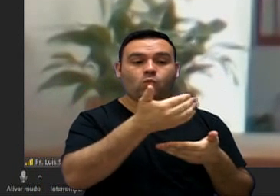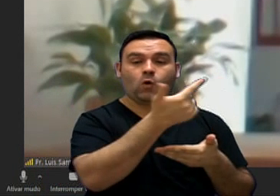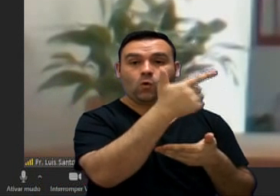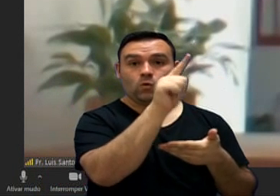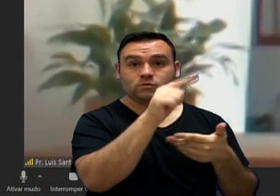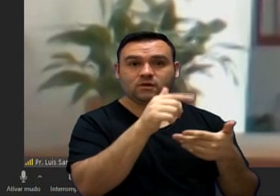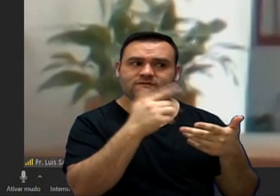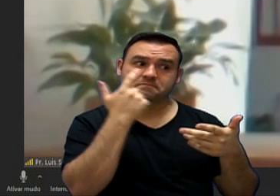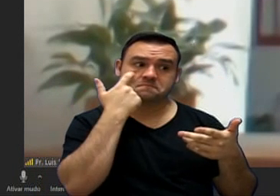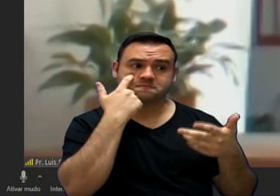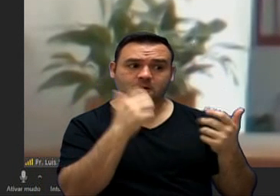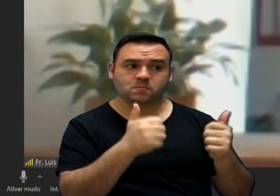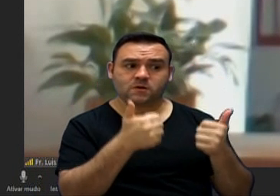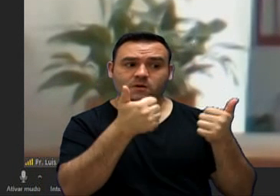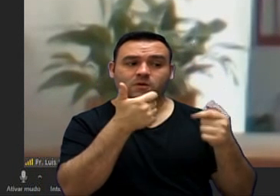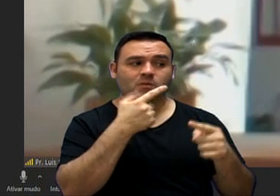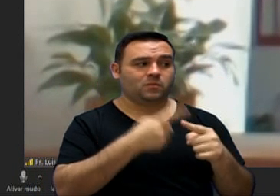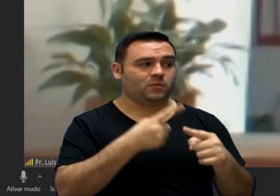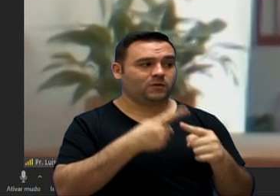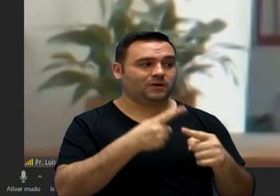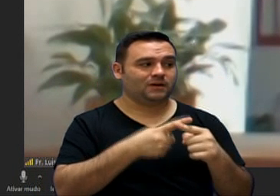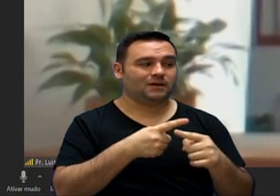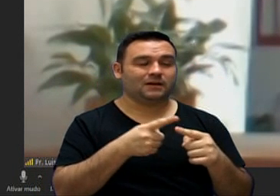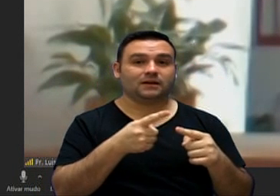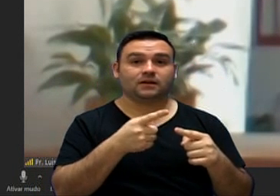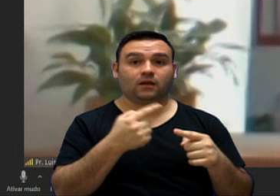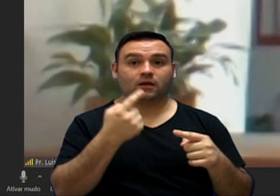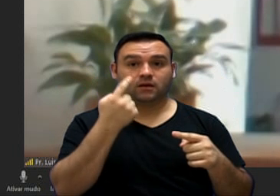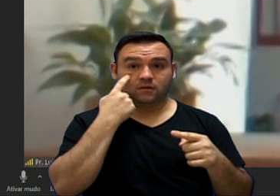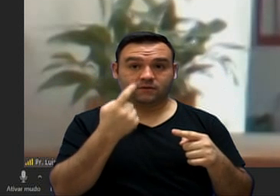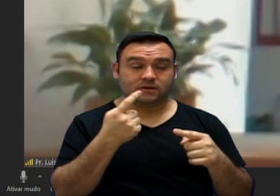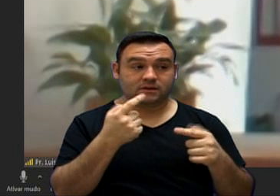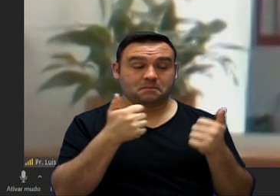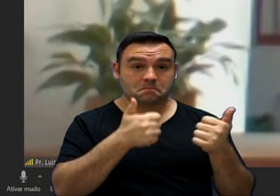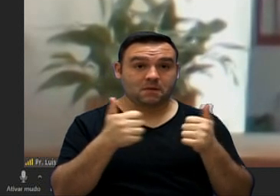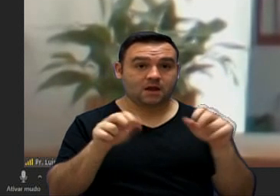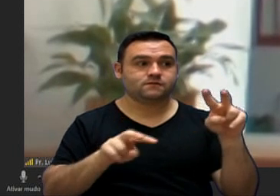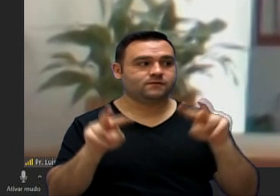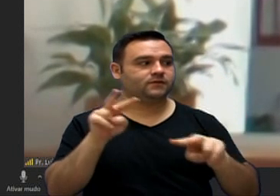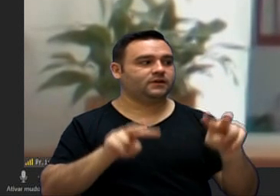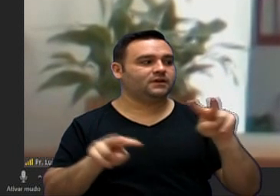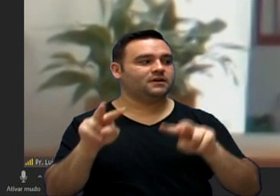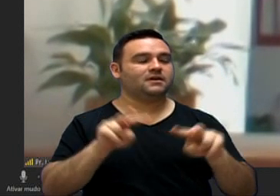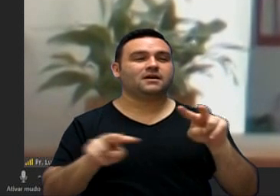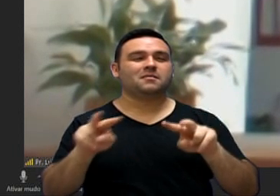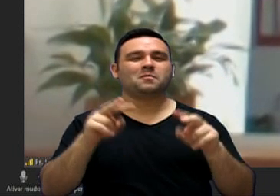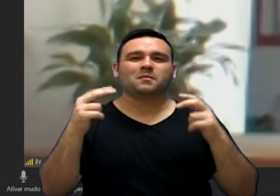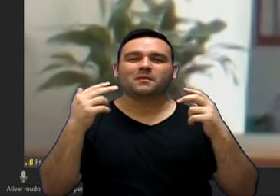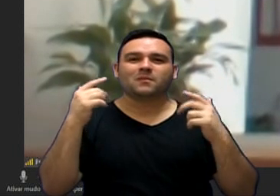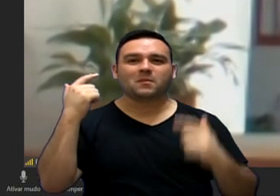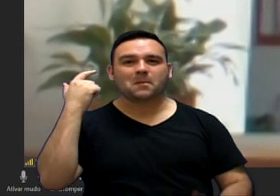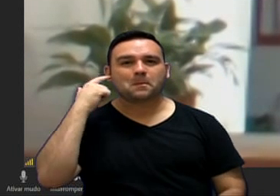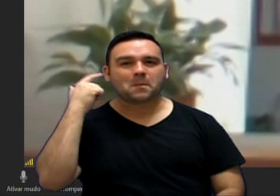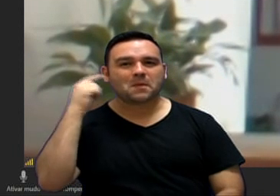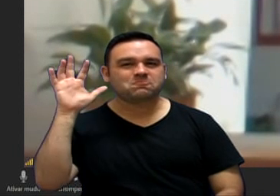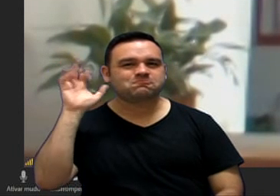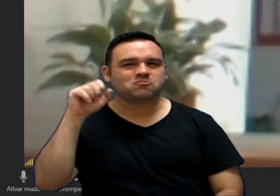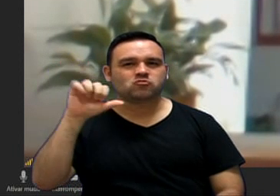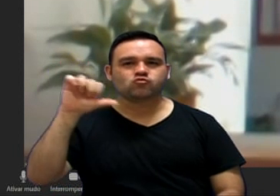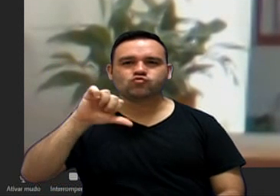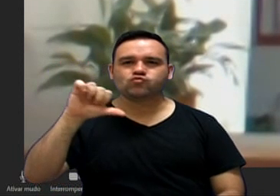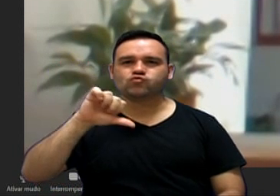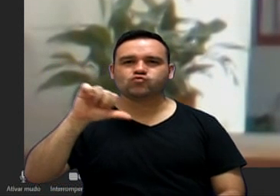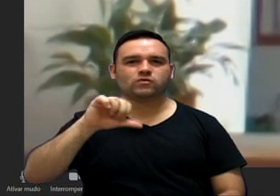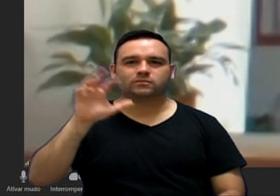se melhora. Porque eu estou tendo uma boa visualização, mas o som mesmo não,